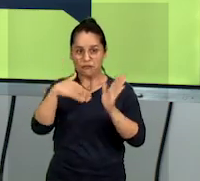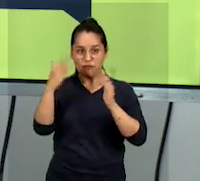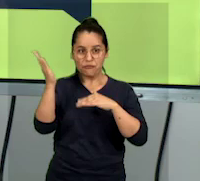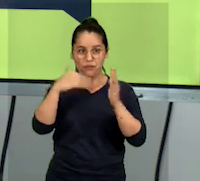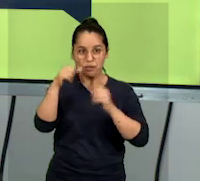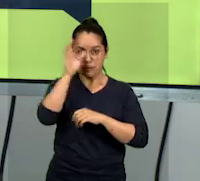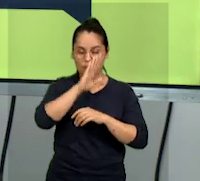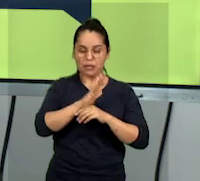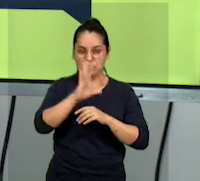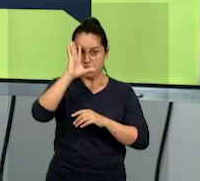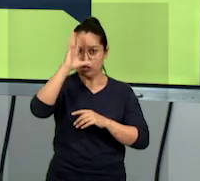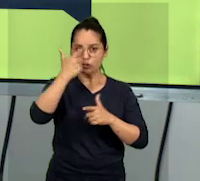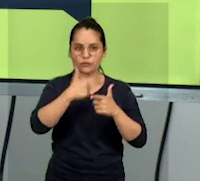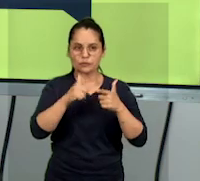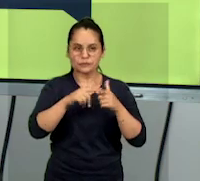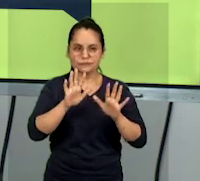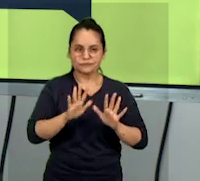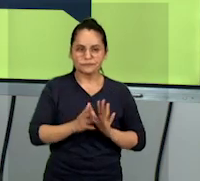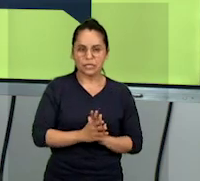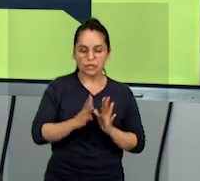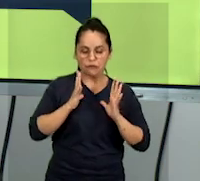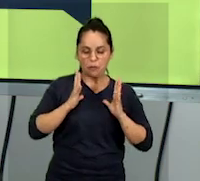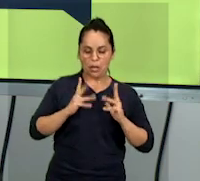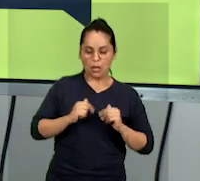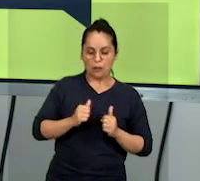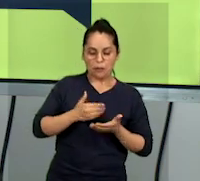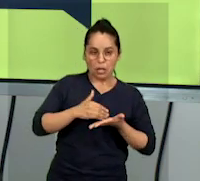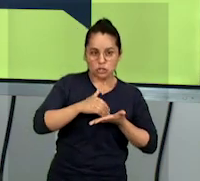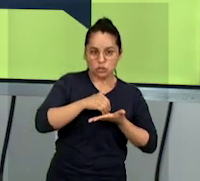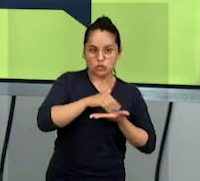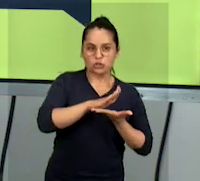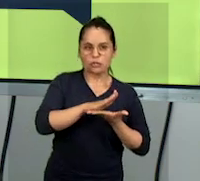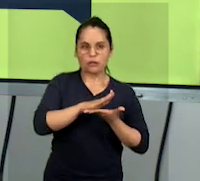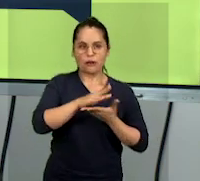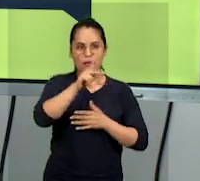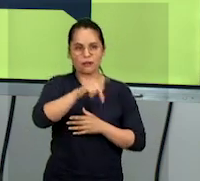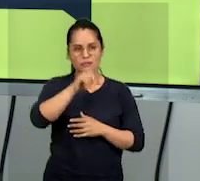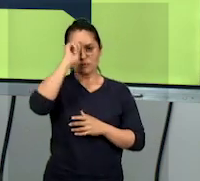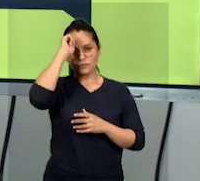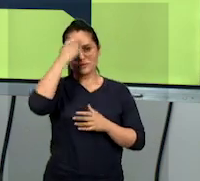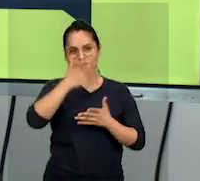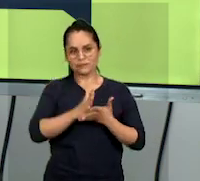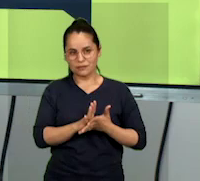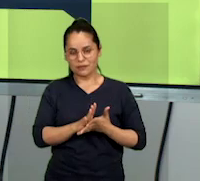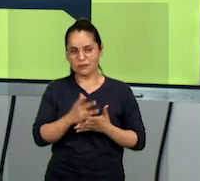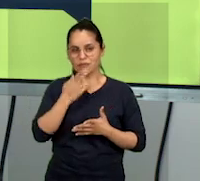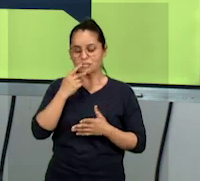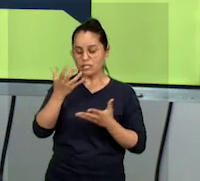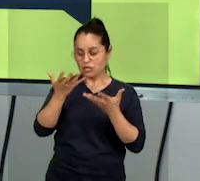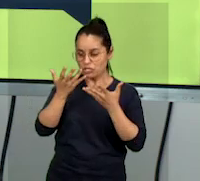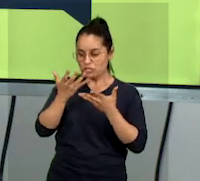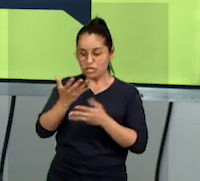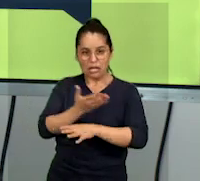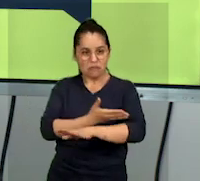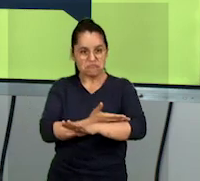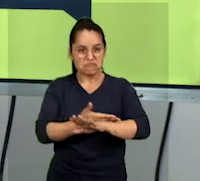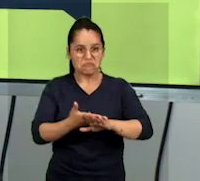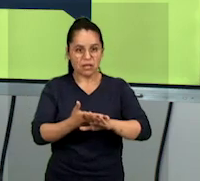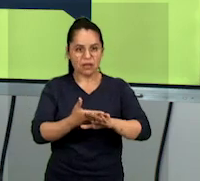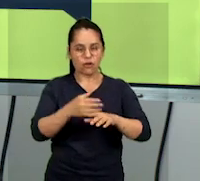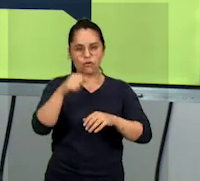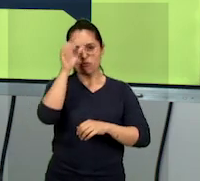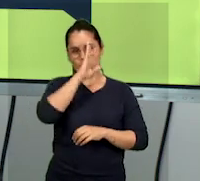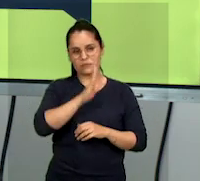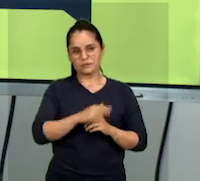sendo solucionados aos poucos. Então, trazer europeu para o Brasil era uma forma de dizer, olha, a gente quer embranquecer a população